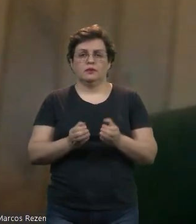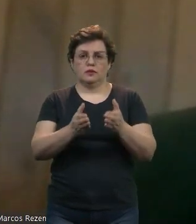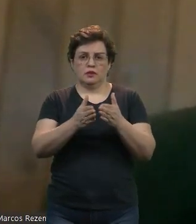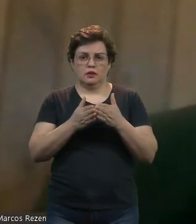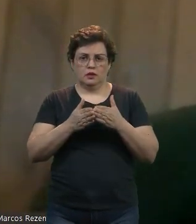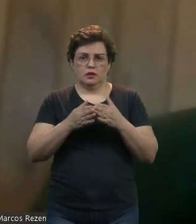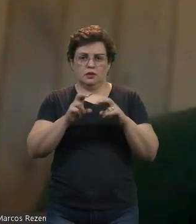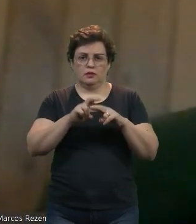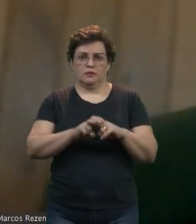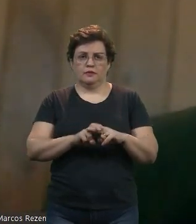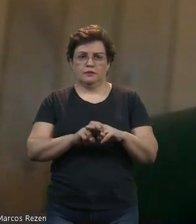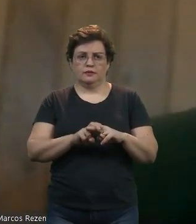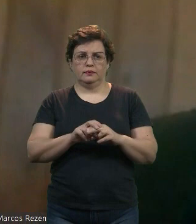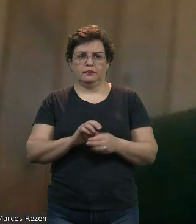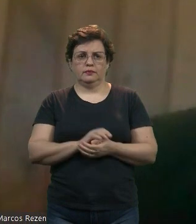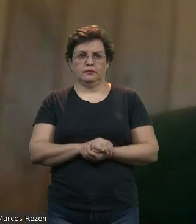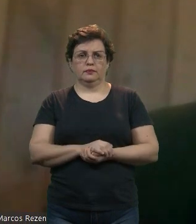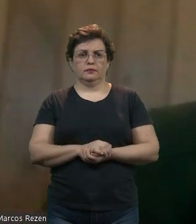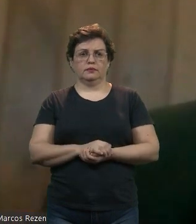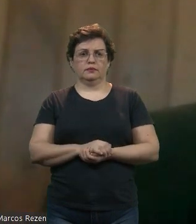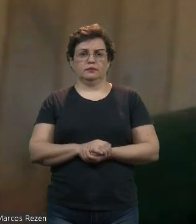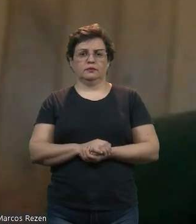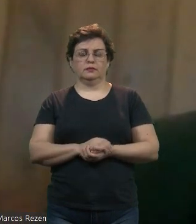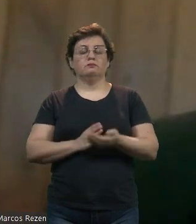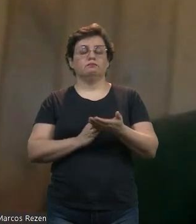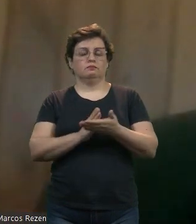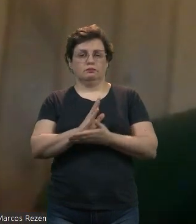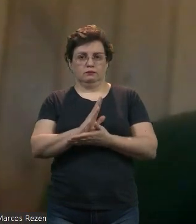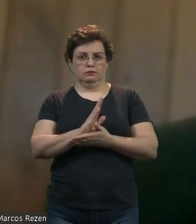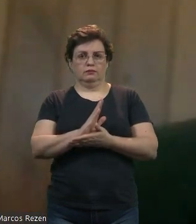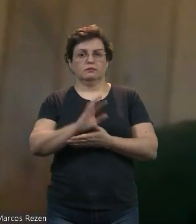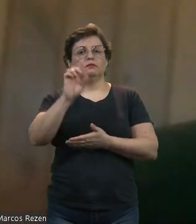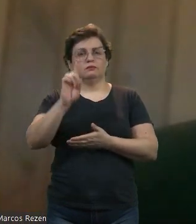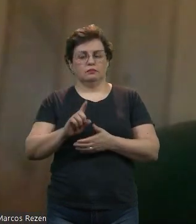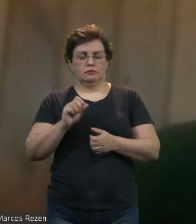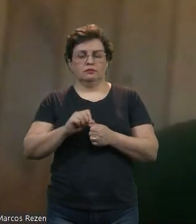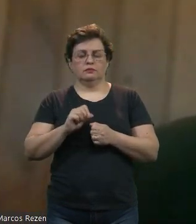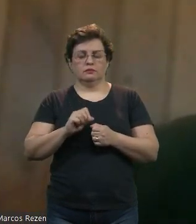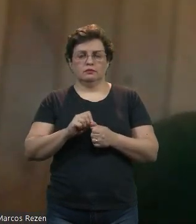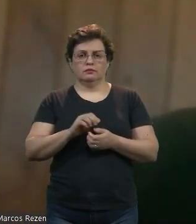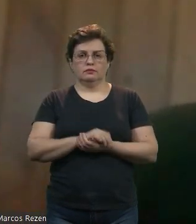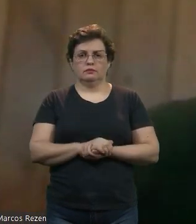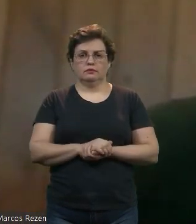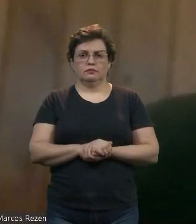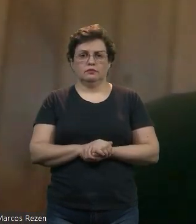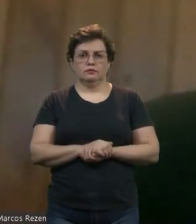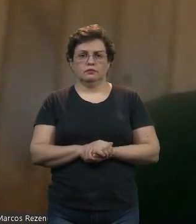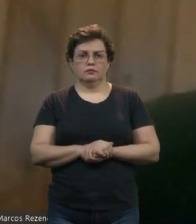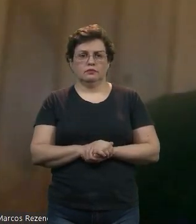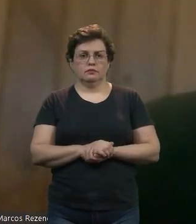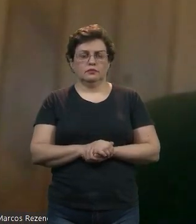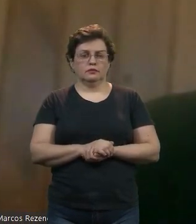Ceasa, permaneçam como se encontram. Aprovado e assim será.